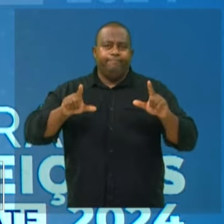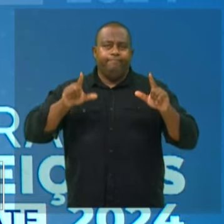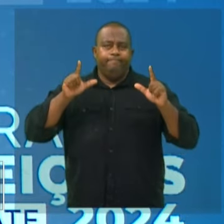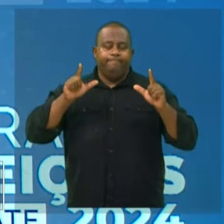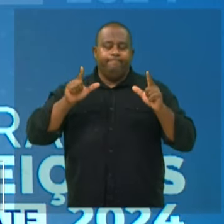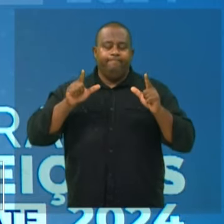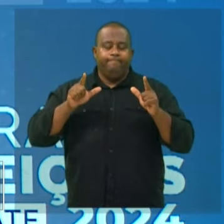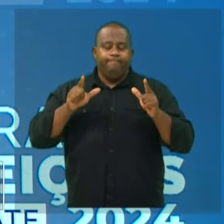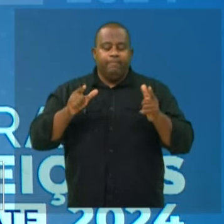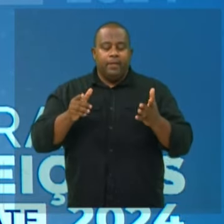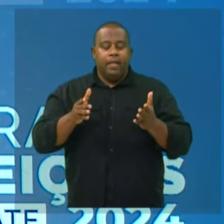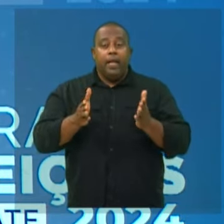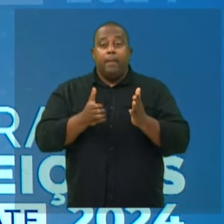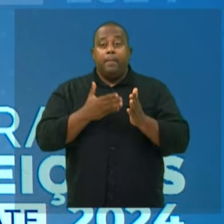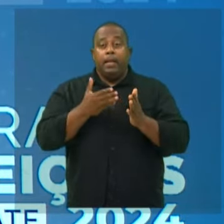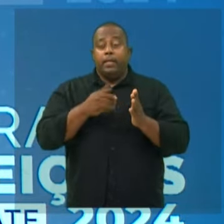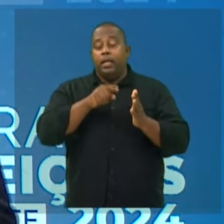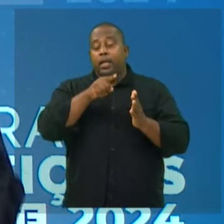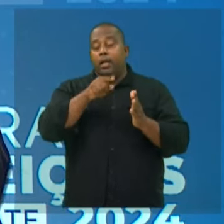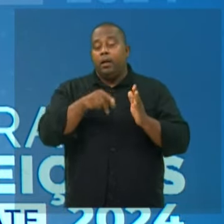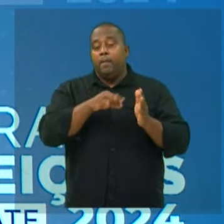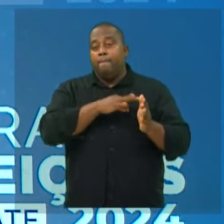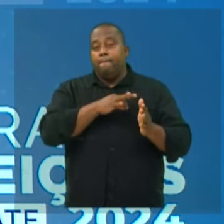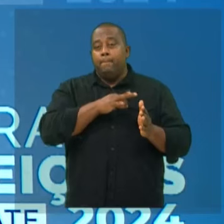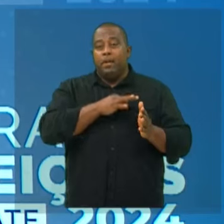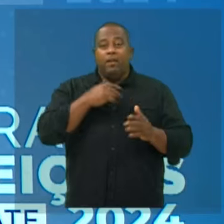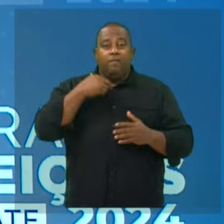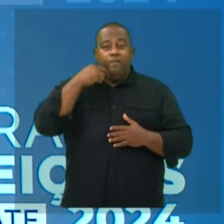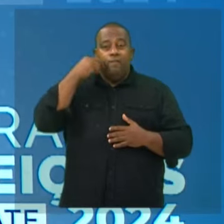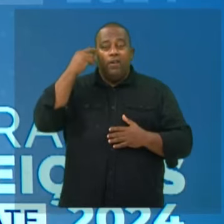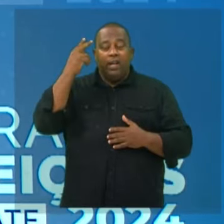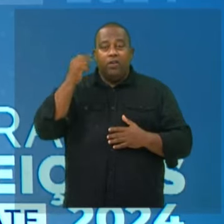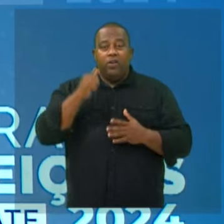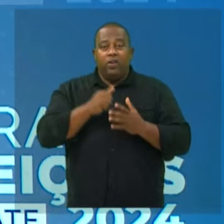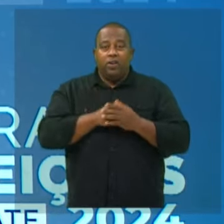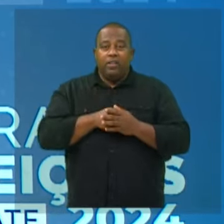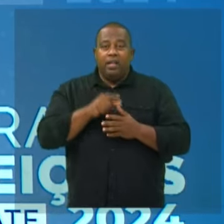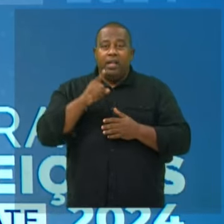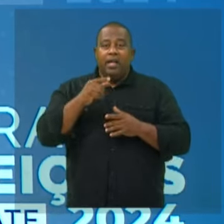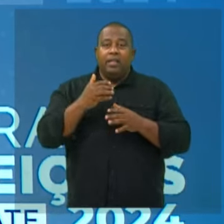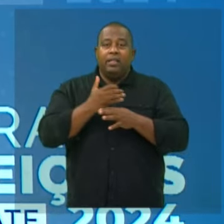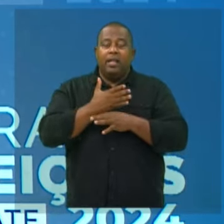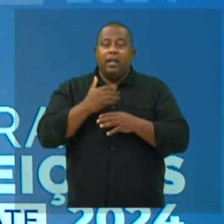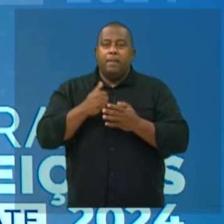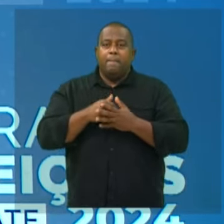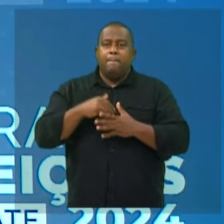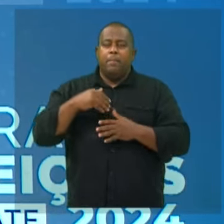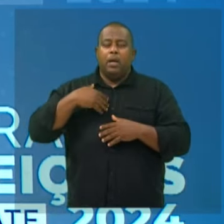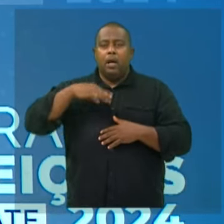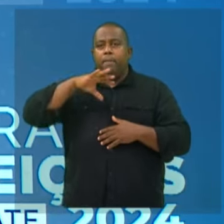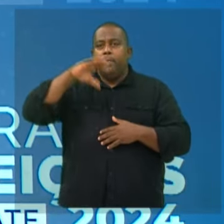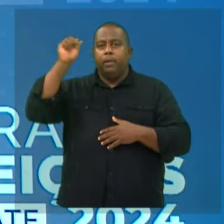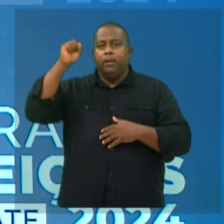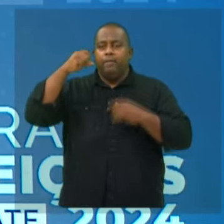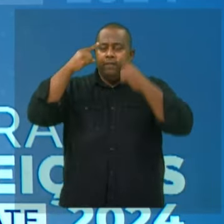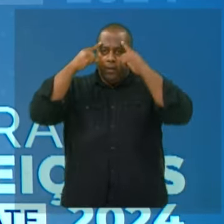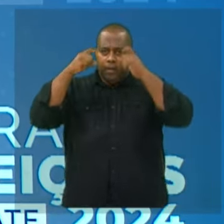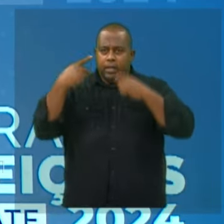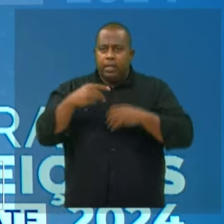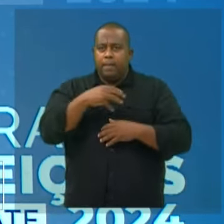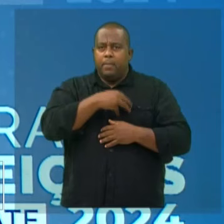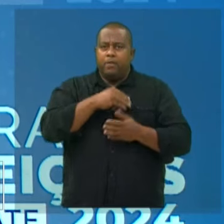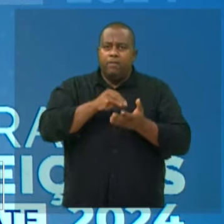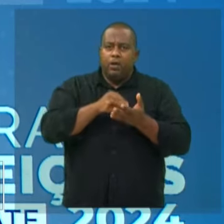das páginas policiais eh ostentando a vergonhosa posição entre as cidades mais violentas da Bahia falta policiamento